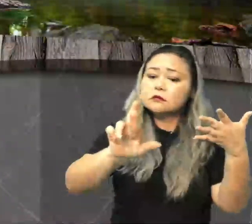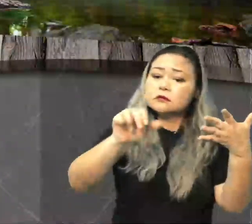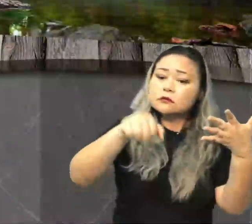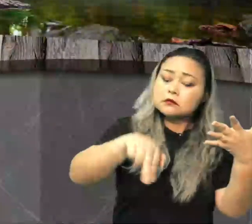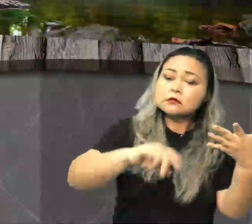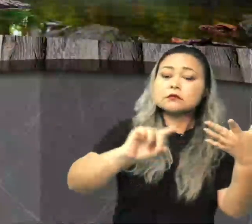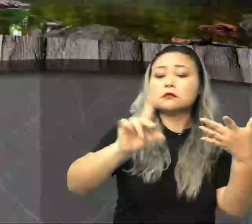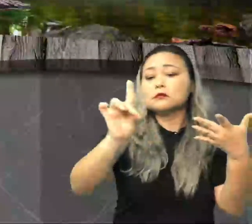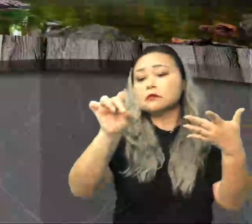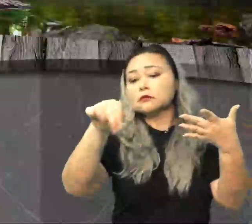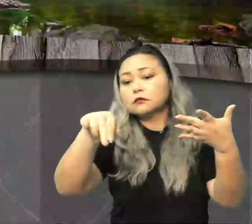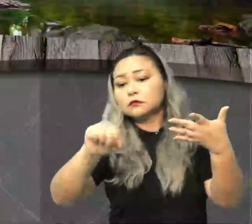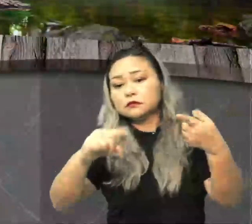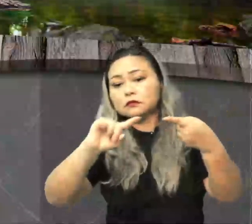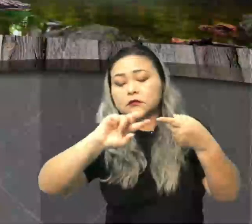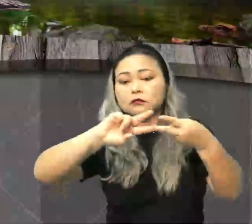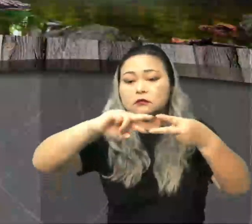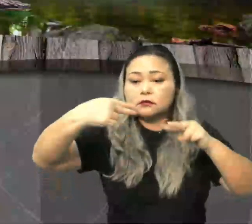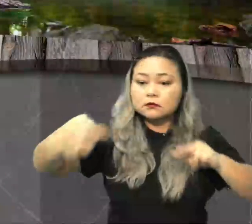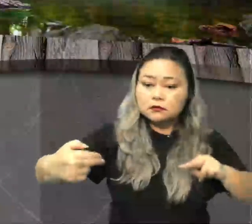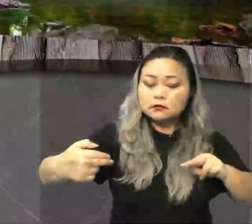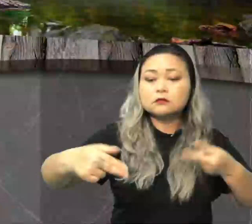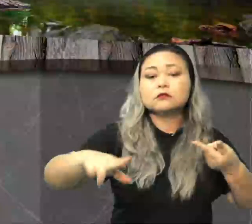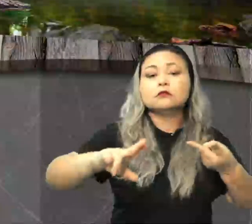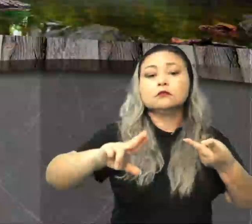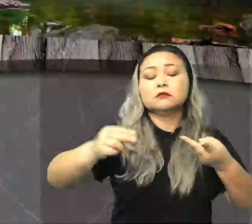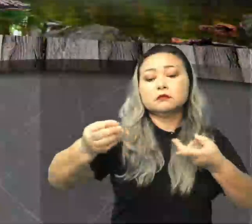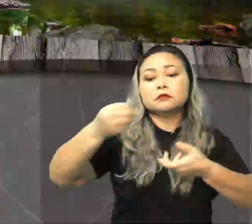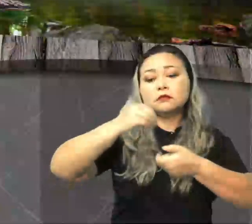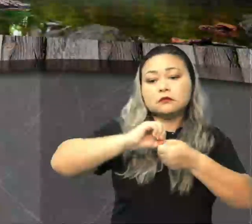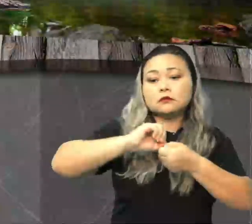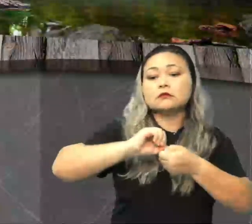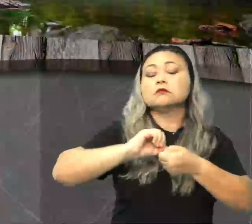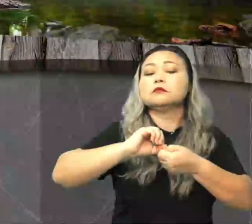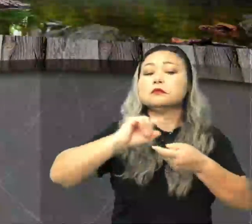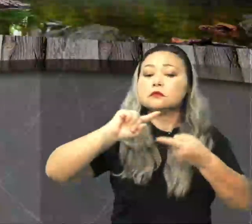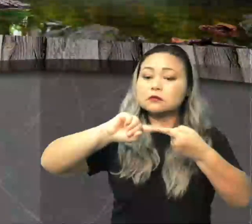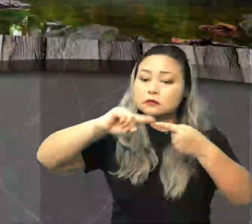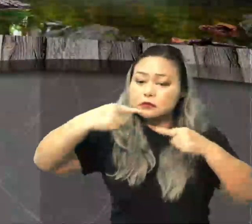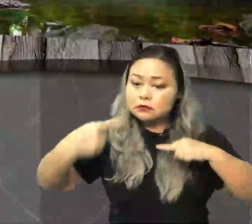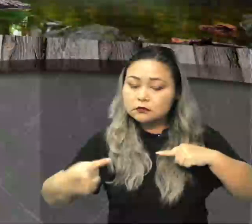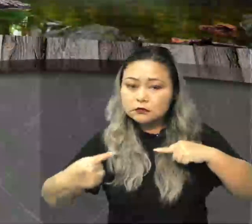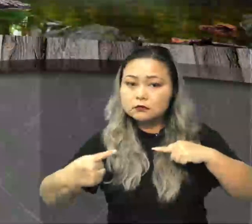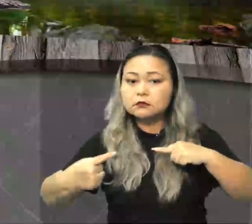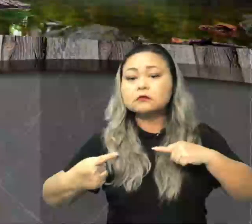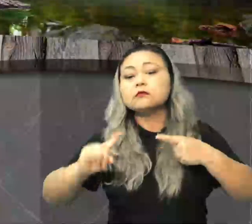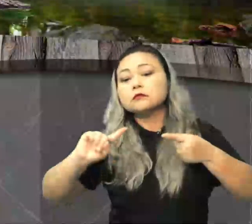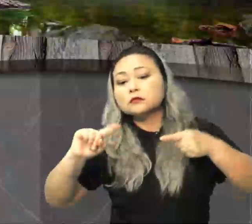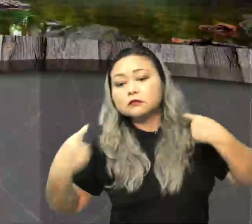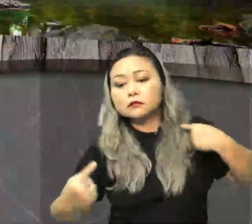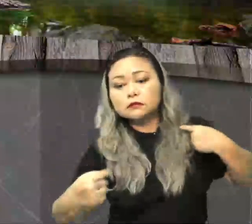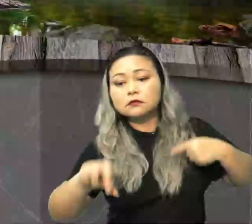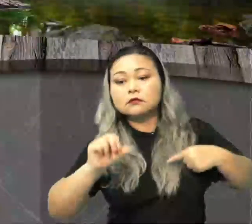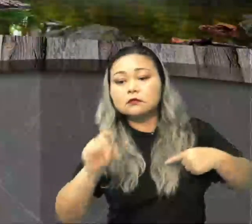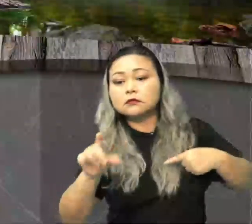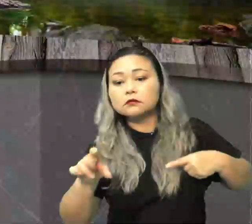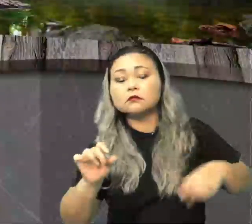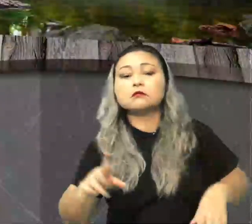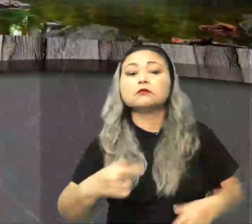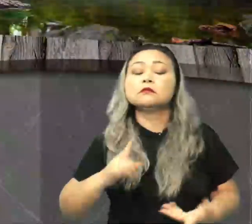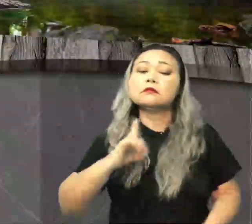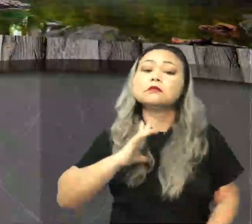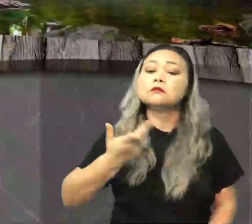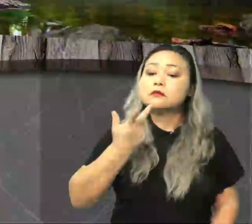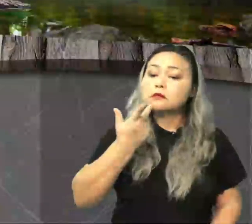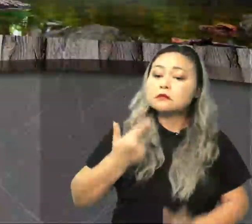de DNA. DNA vai ser os adenovírus, RNA, retrovírus. E a gente destacou